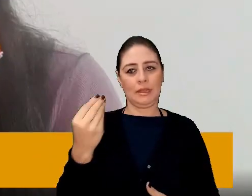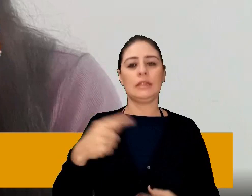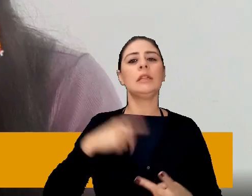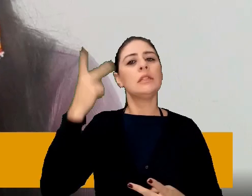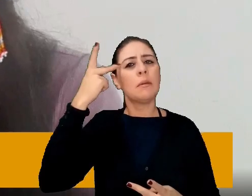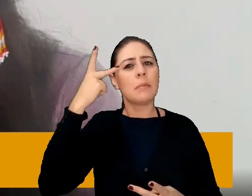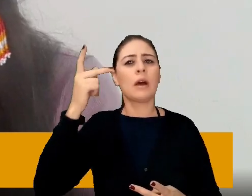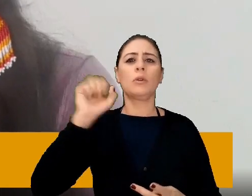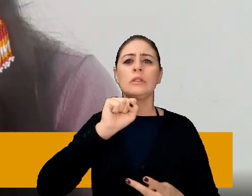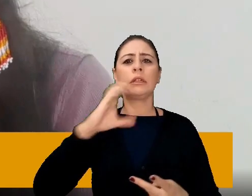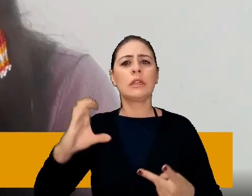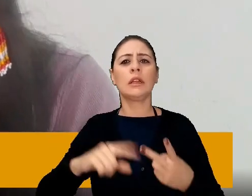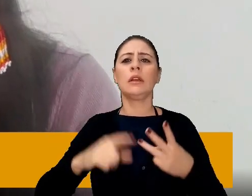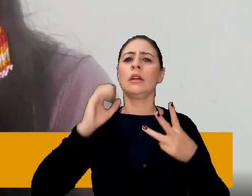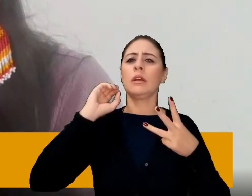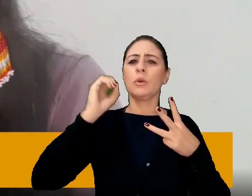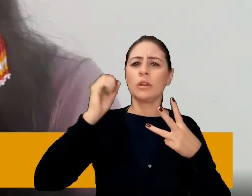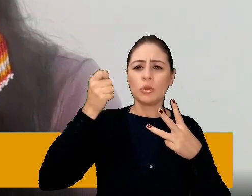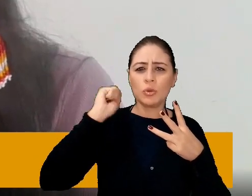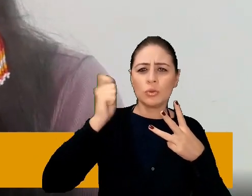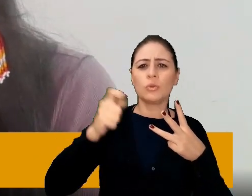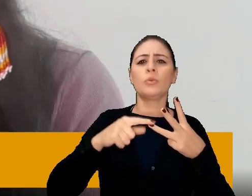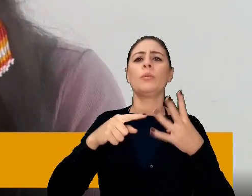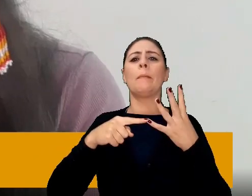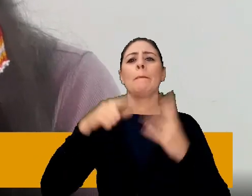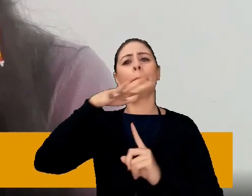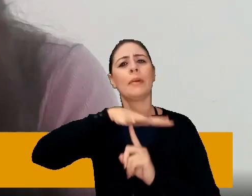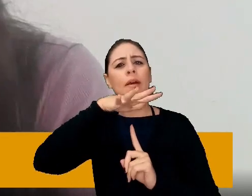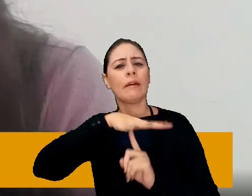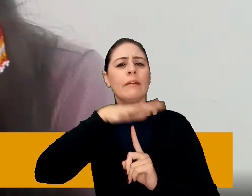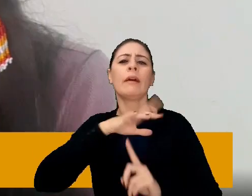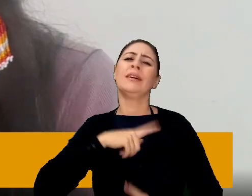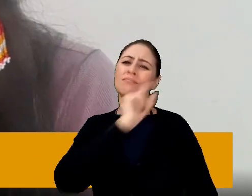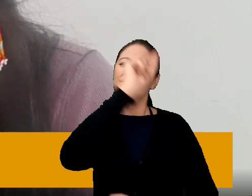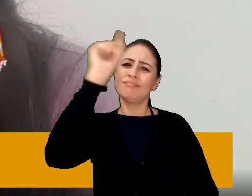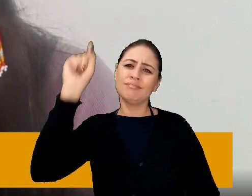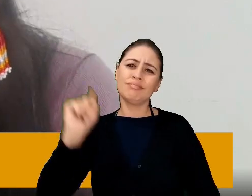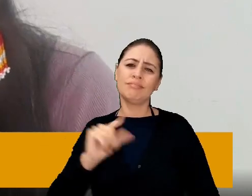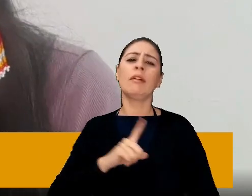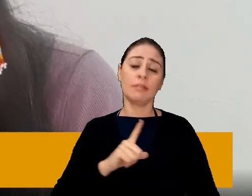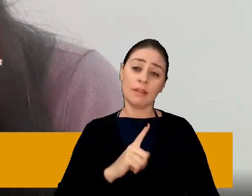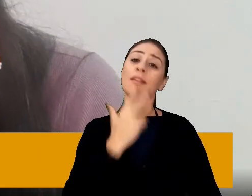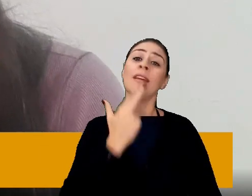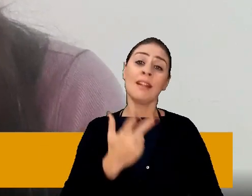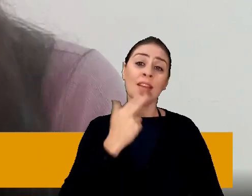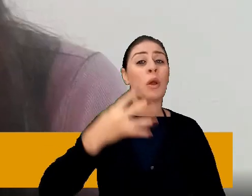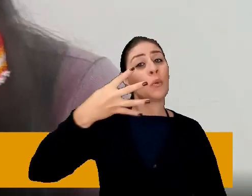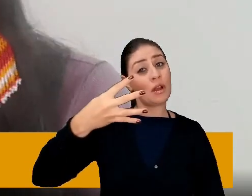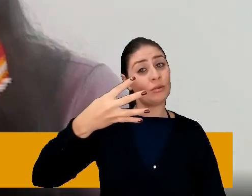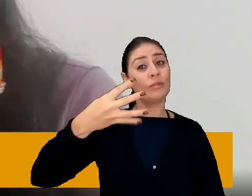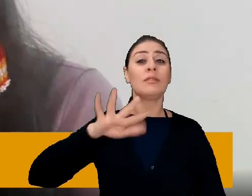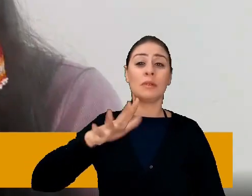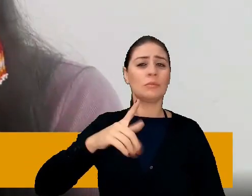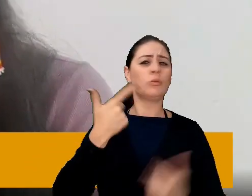Tem em São Paulo, tem em Santa Catarina, tem Rio Grande do Sul, tem no Paraná, né? Mais ou menos 4 dialetos a gente